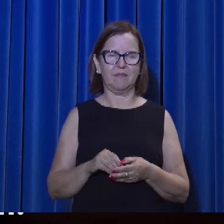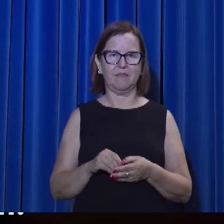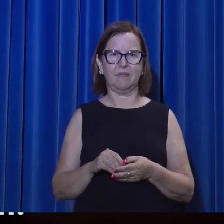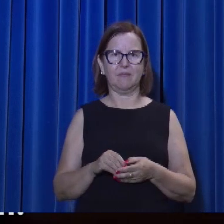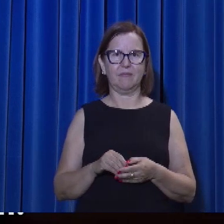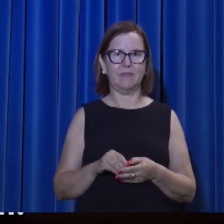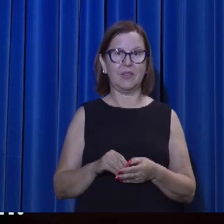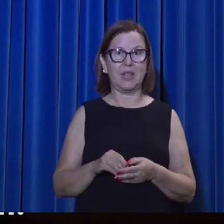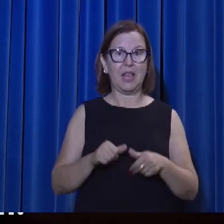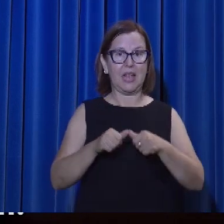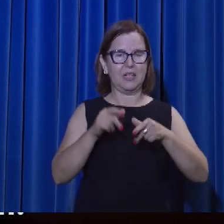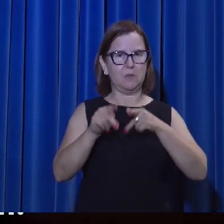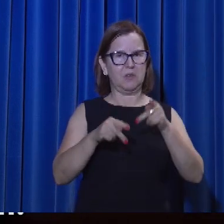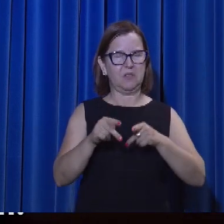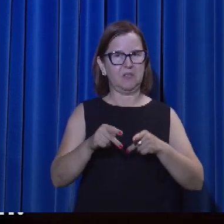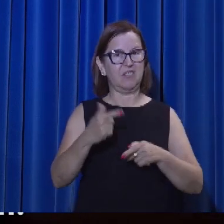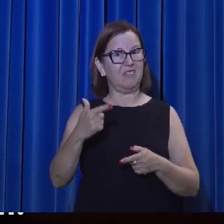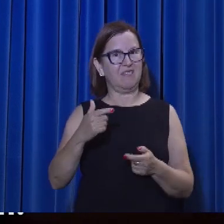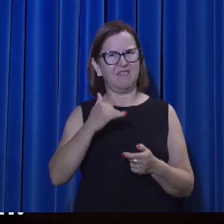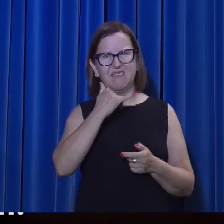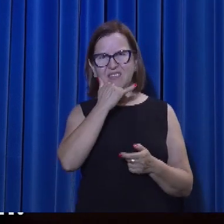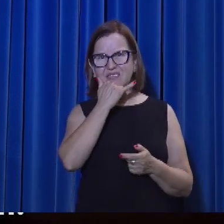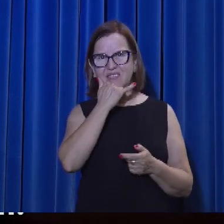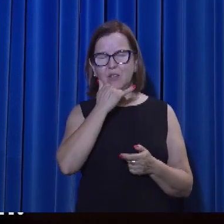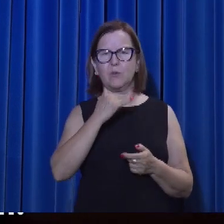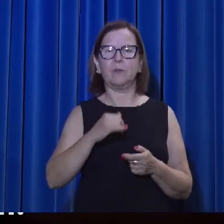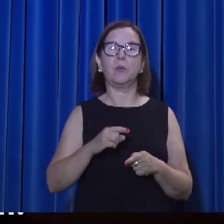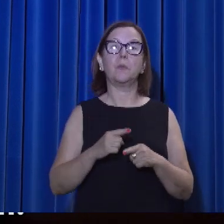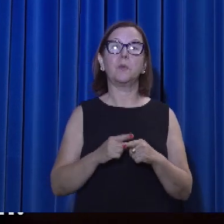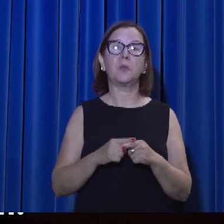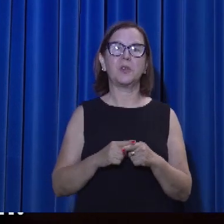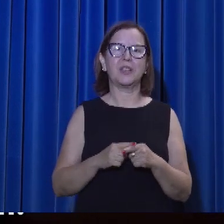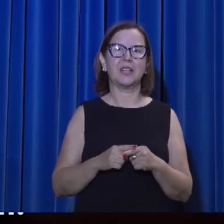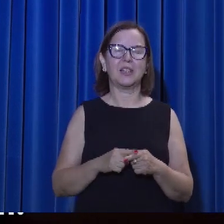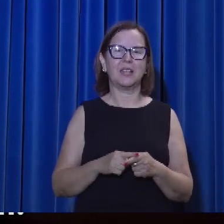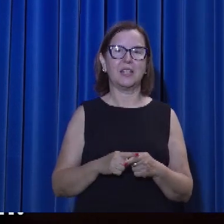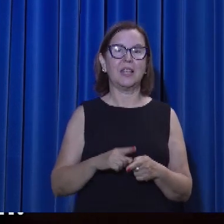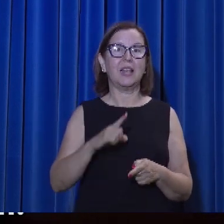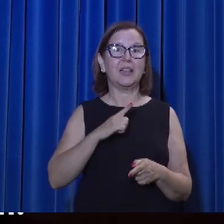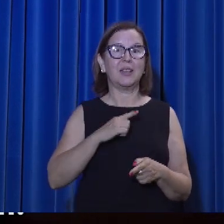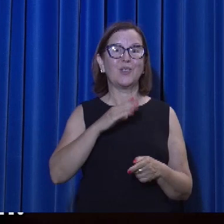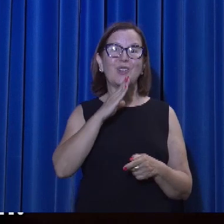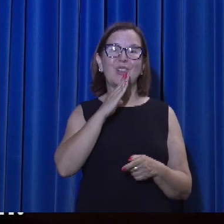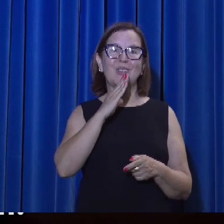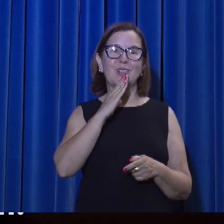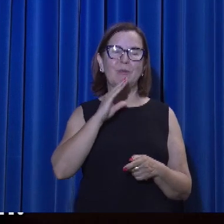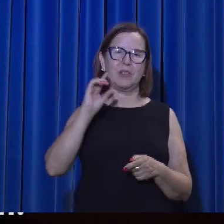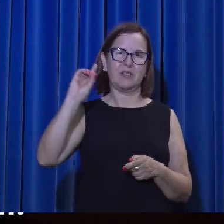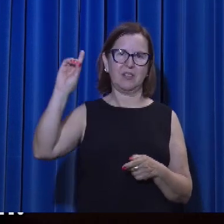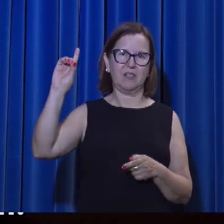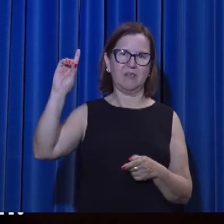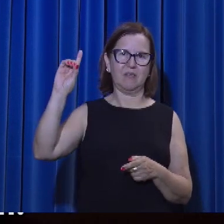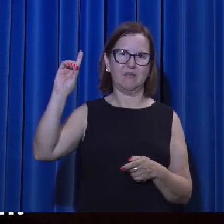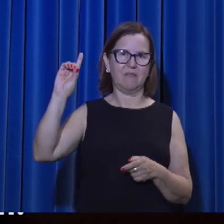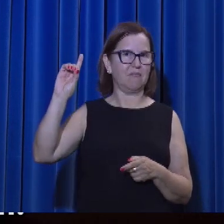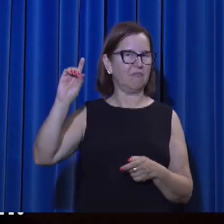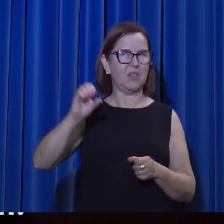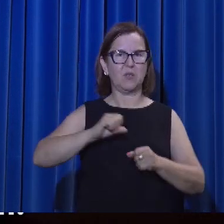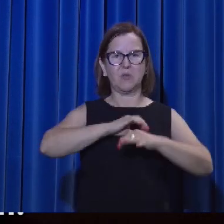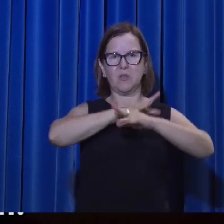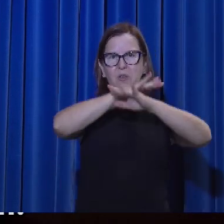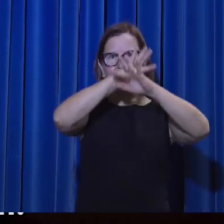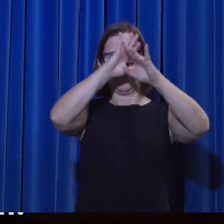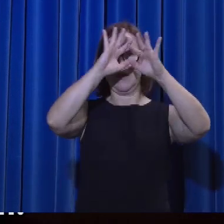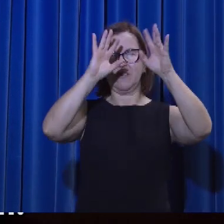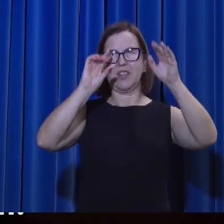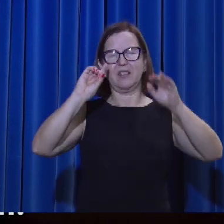Tais homens são, por isso, indesculpáveis, porquanto, tendo conhecimento de Deus, não o glorificaram